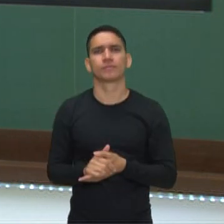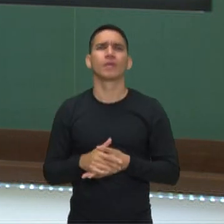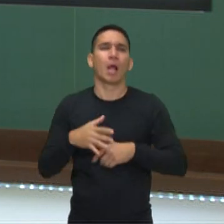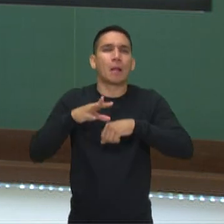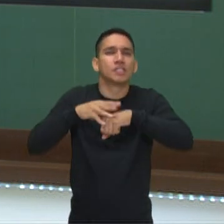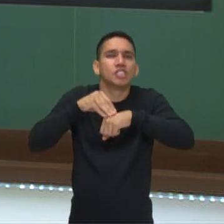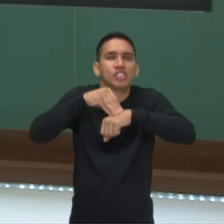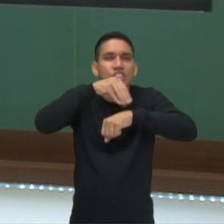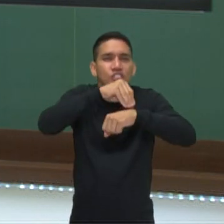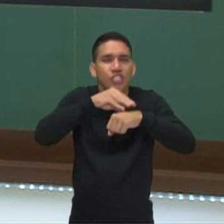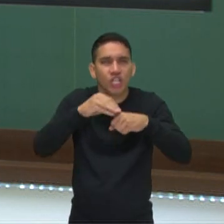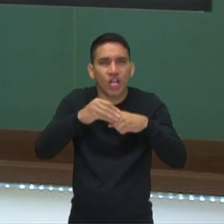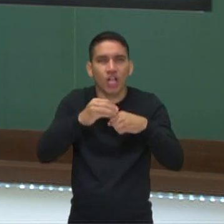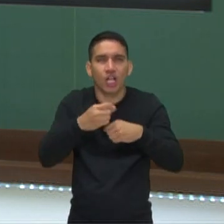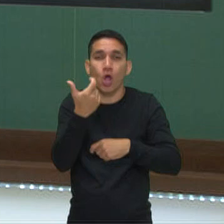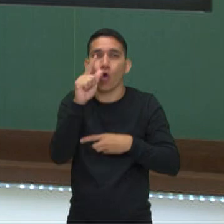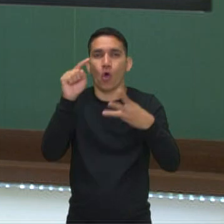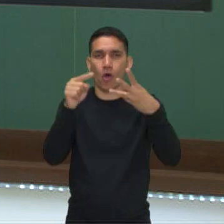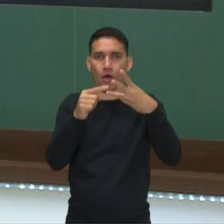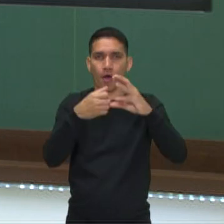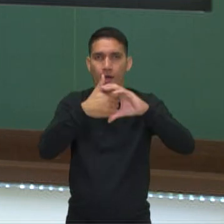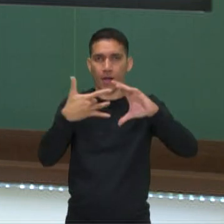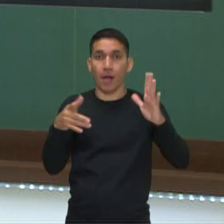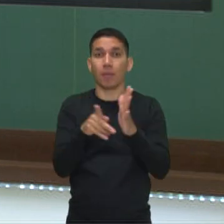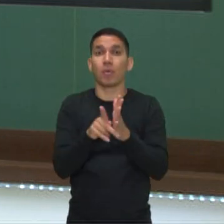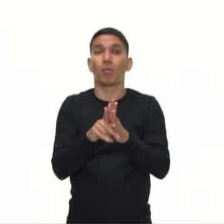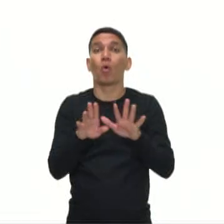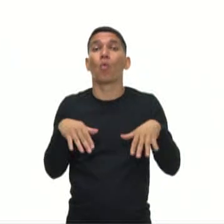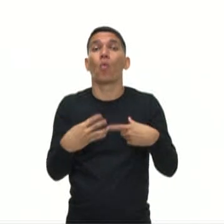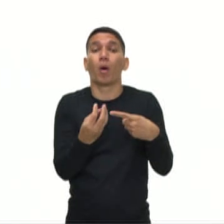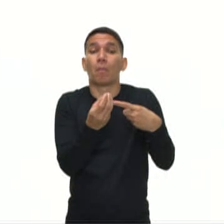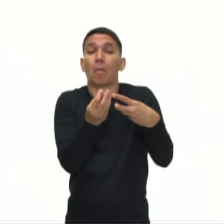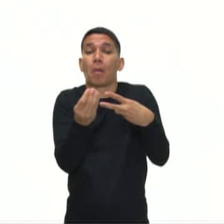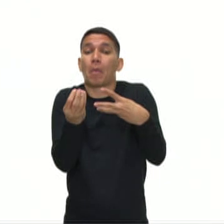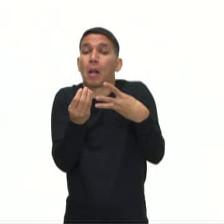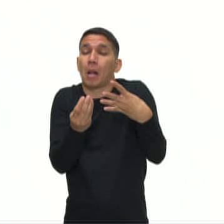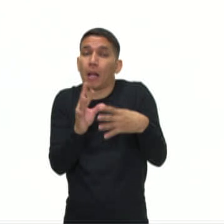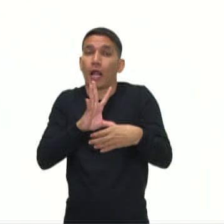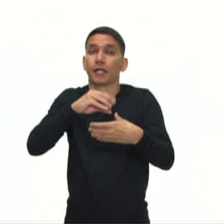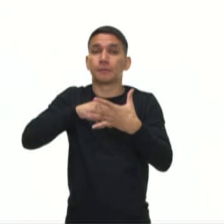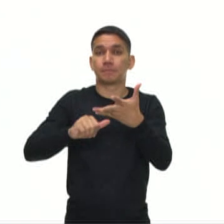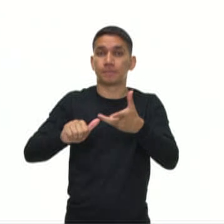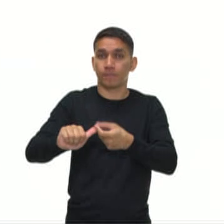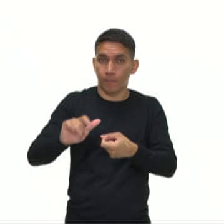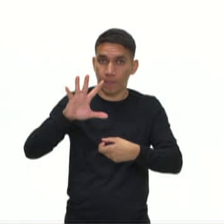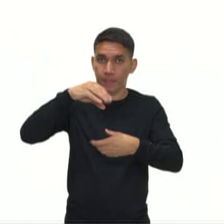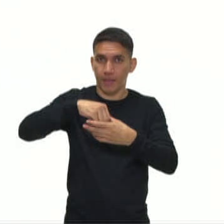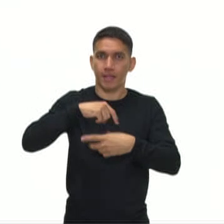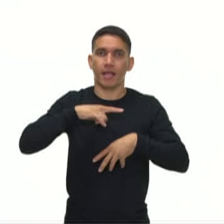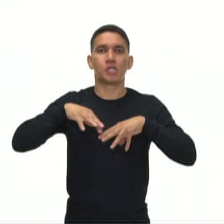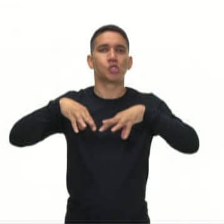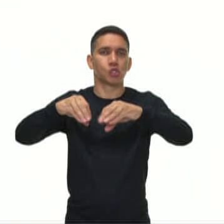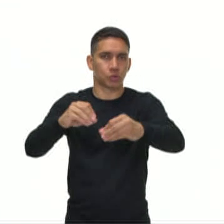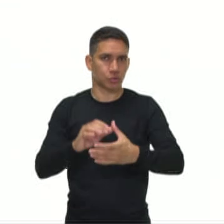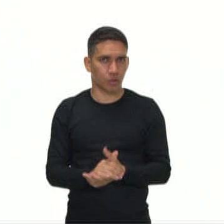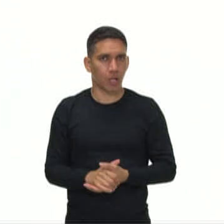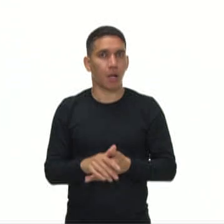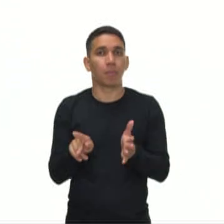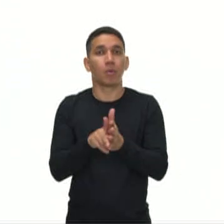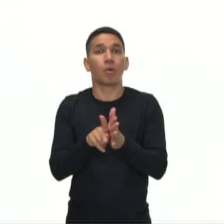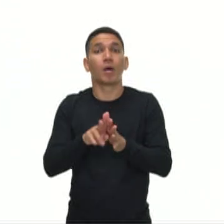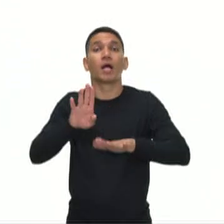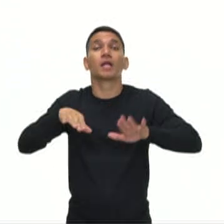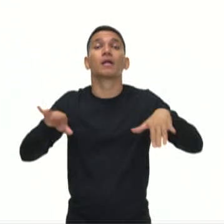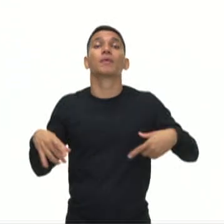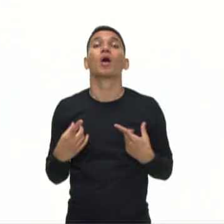terceira característica. É determinada pela proporção de partículas minerais que compõem esse solo. Essas partículas são nomeadas de acordo